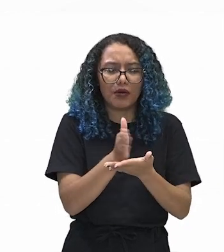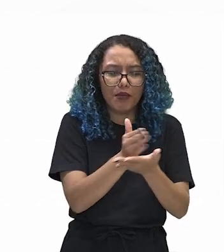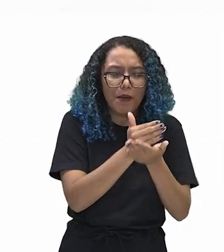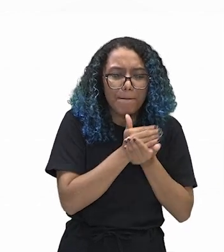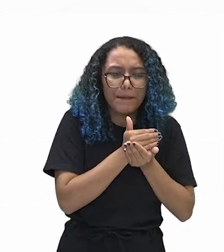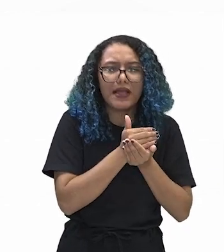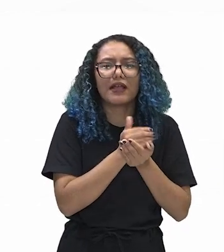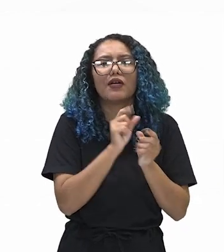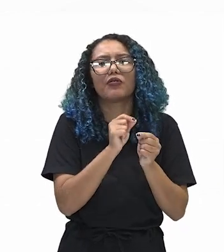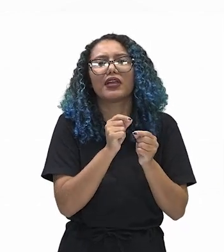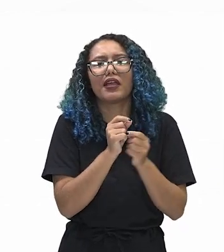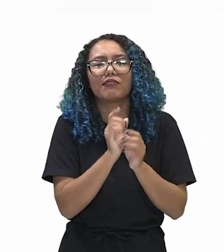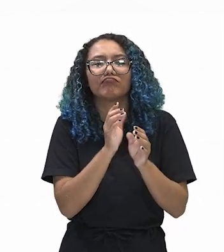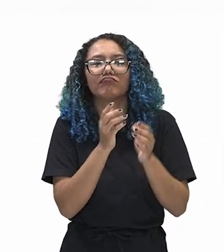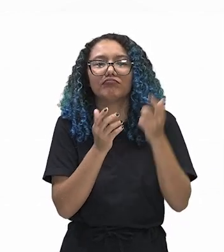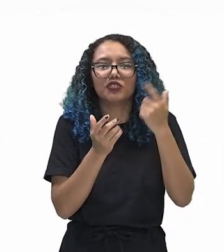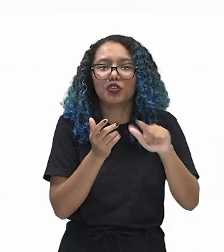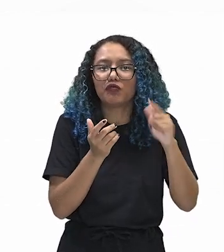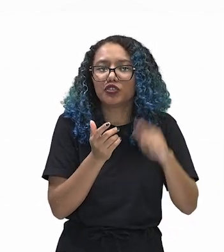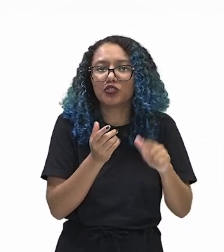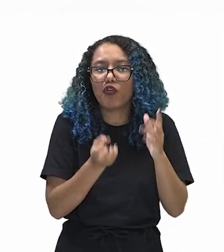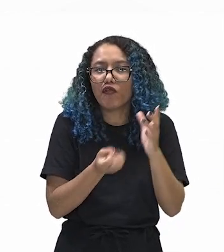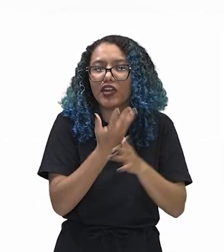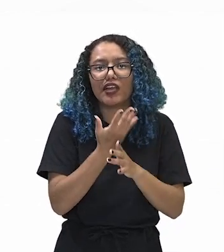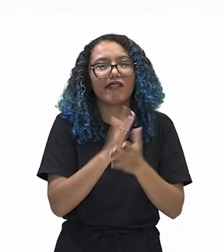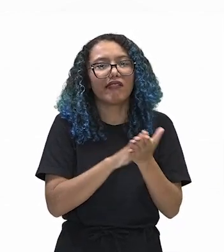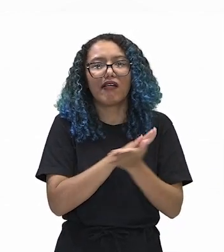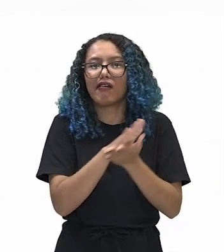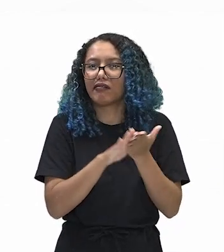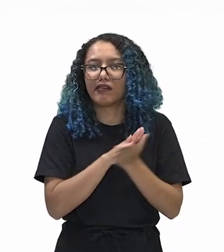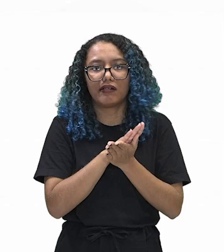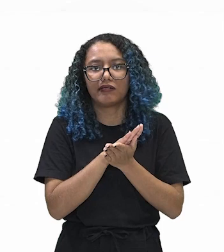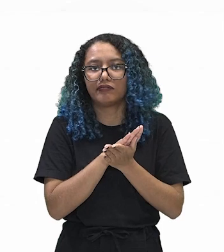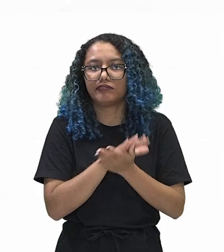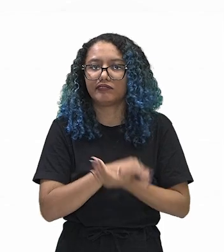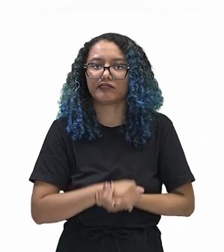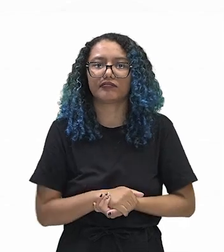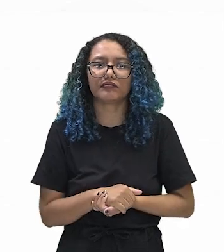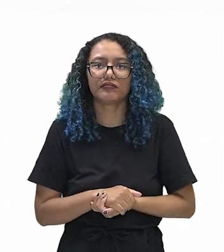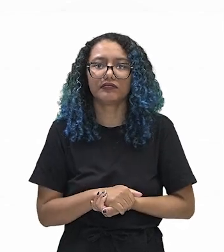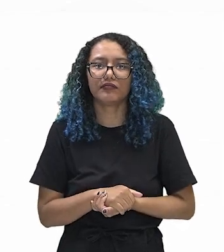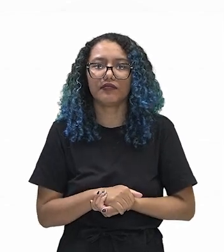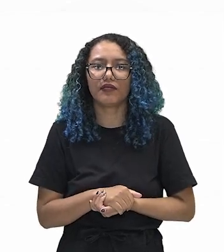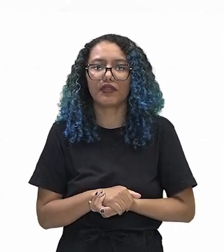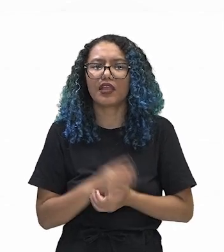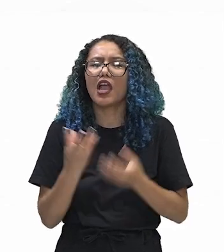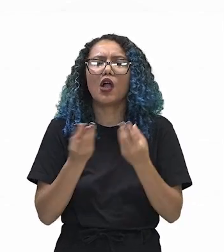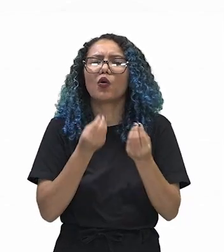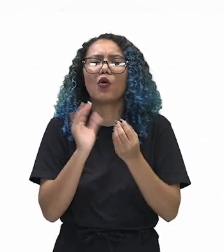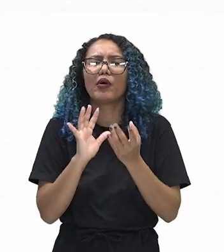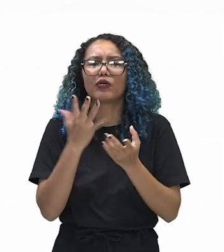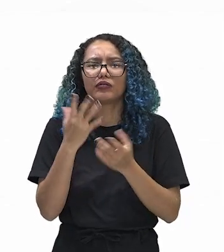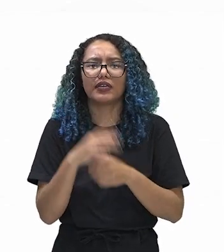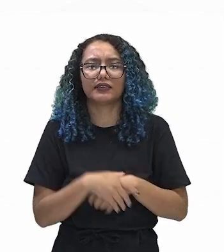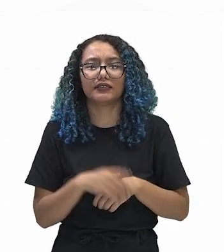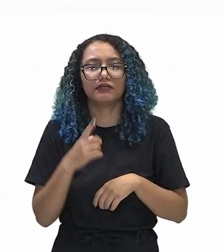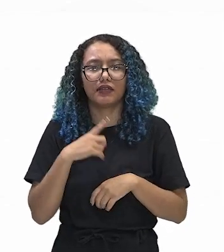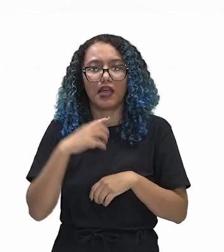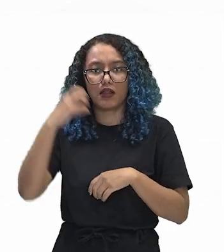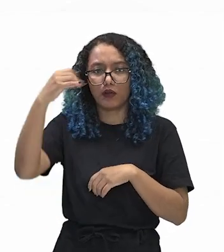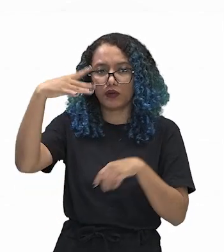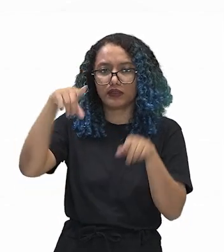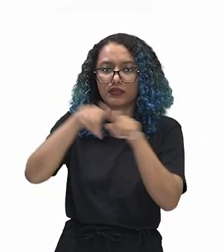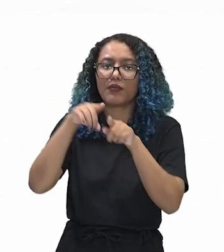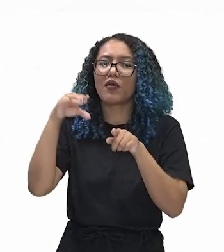tá, pessoal? A energia solar é a energia proveniente da luz e do calor emitido pelo sol.